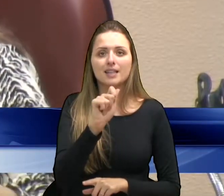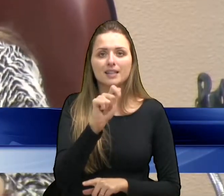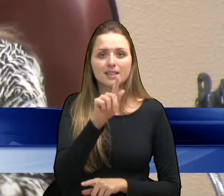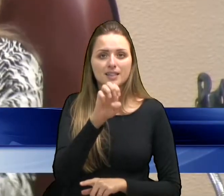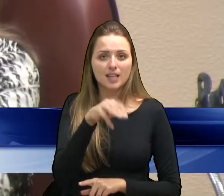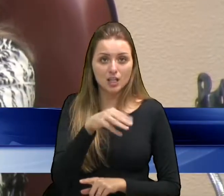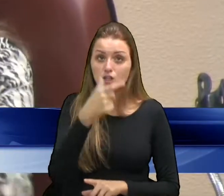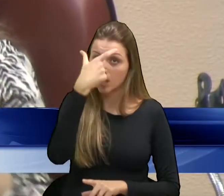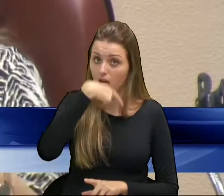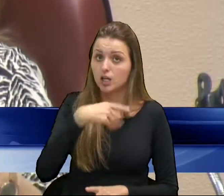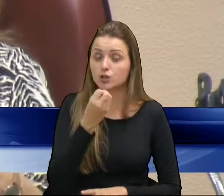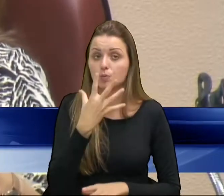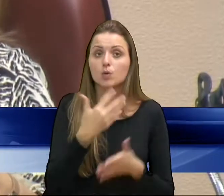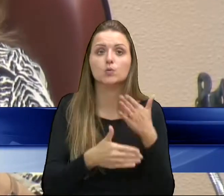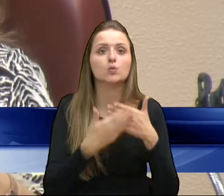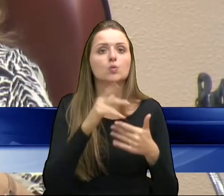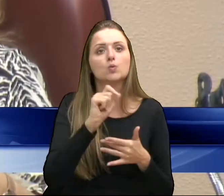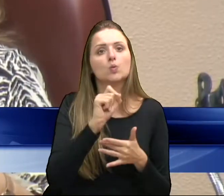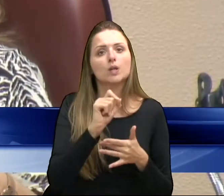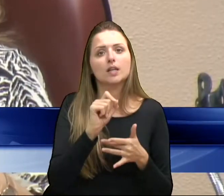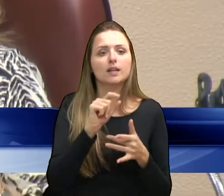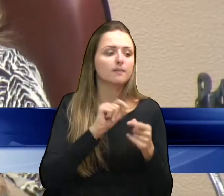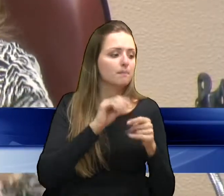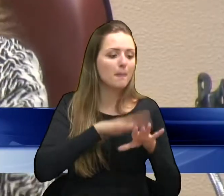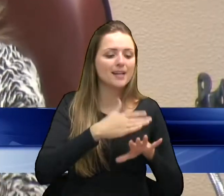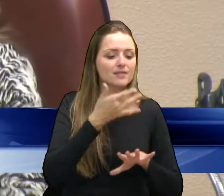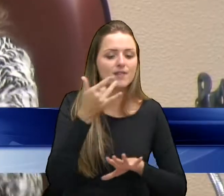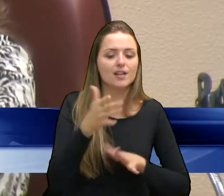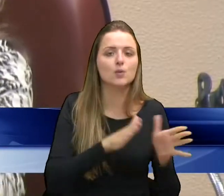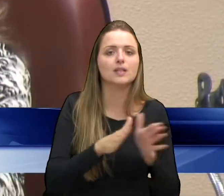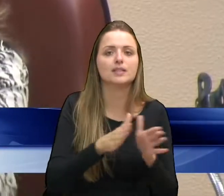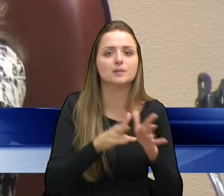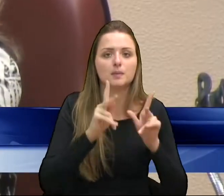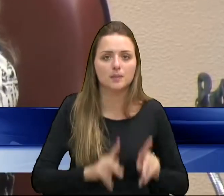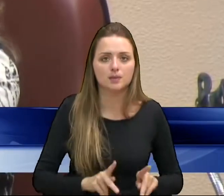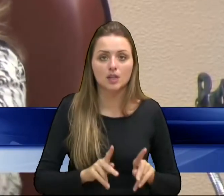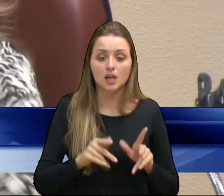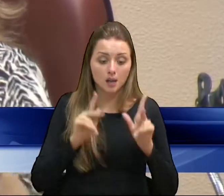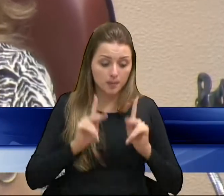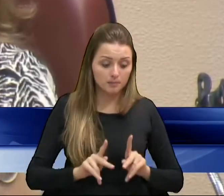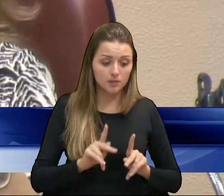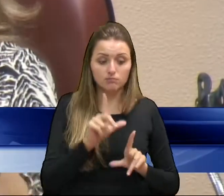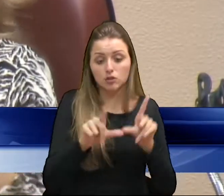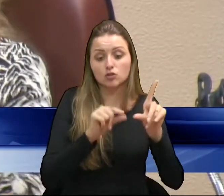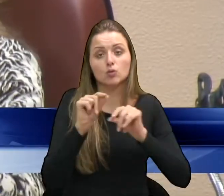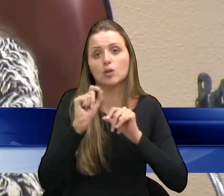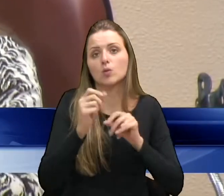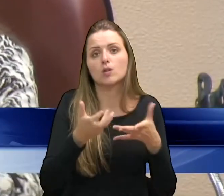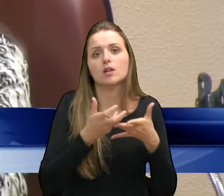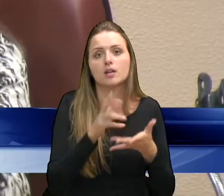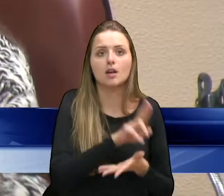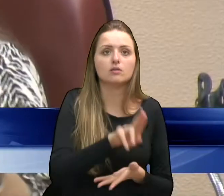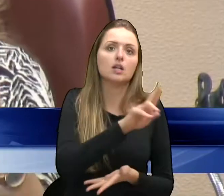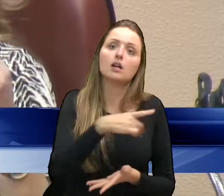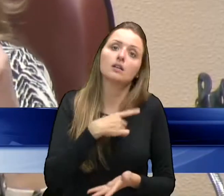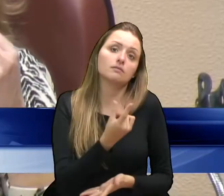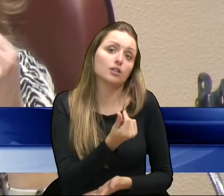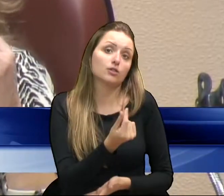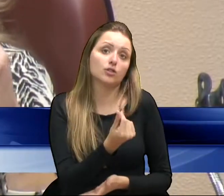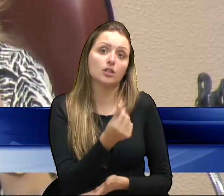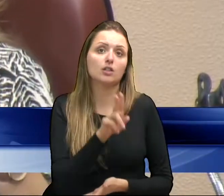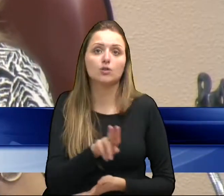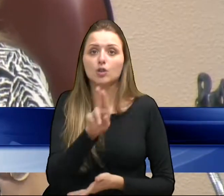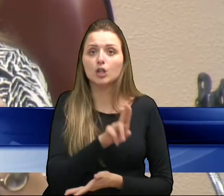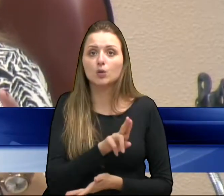eu acho muito bom tudo que dá protagonismo para as pessoas, que elas possam escolher o que elas querem usar. Então, eu tenho crédito e uso